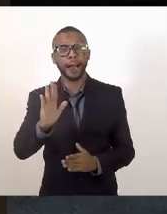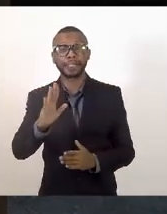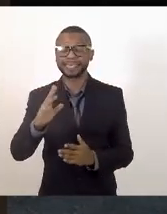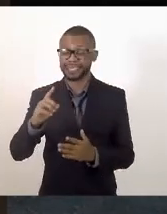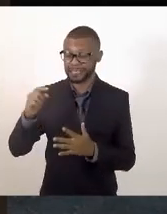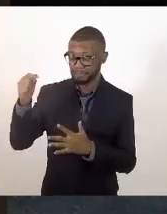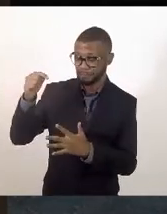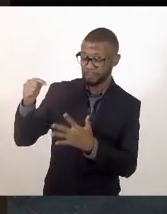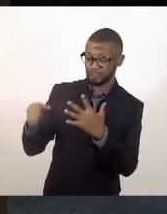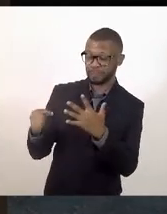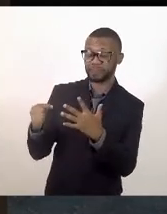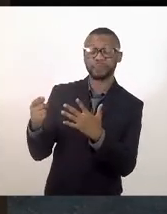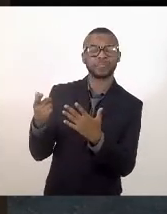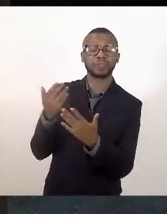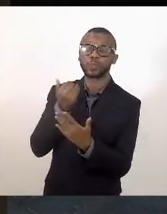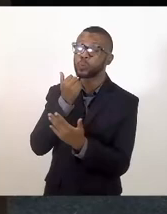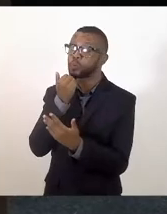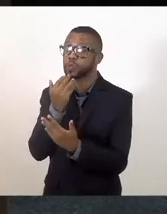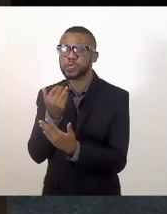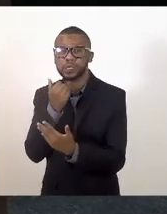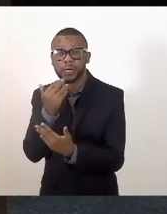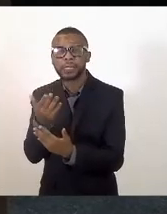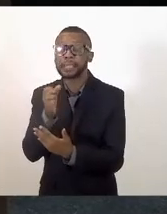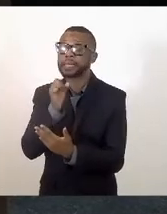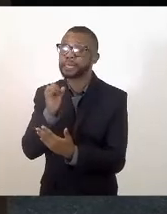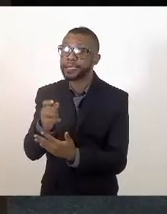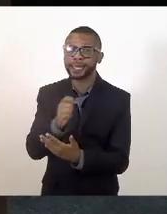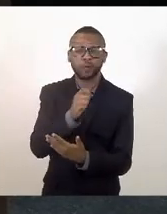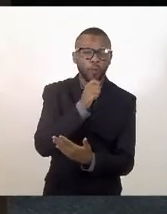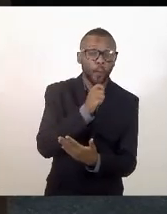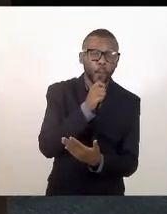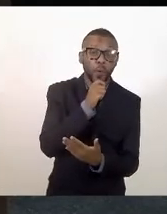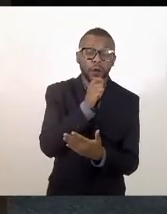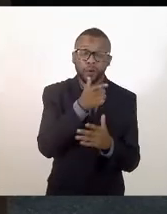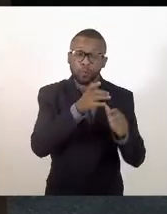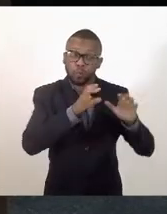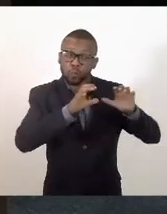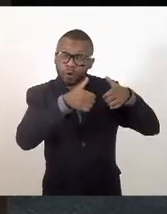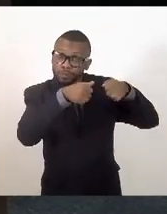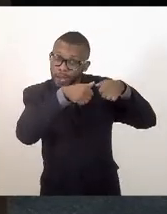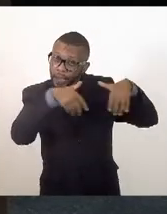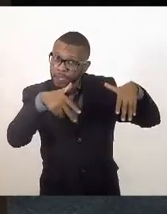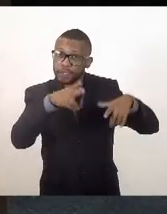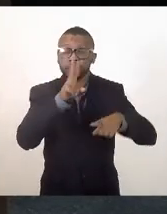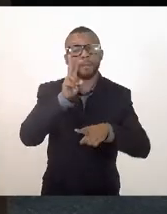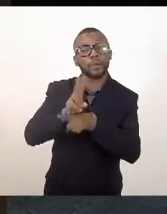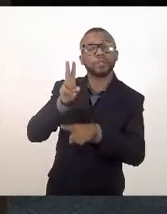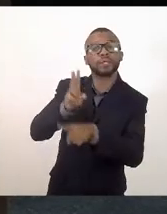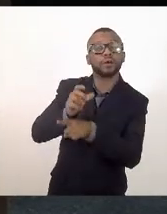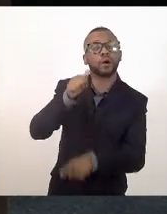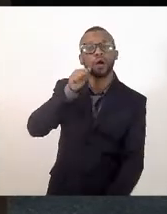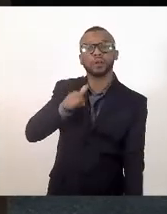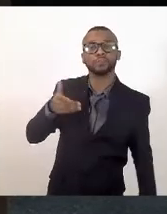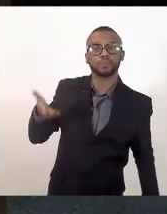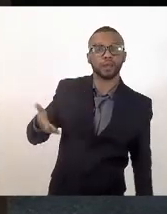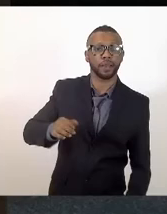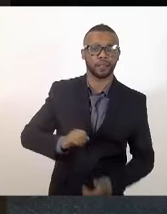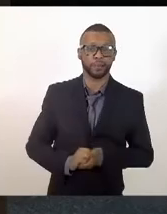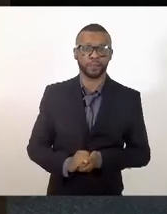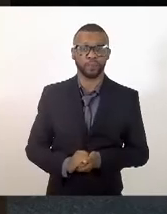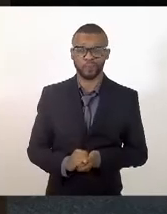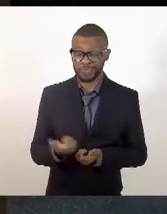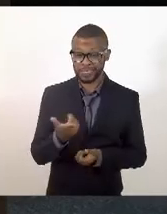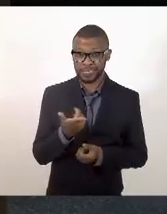se não houver uma rede de proteção às mulheres. E essa rede começa no momento